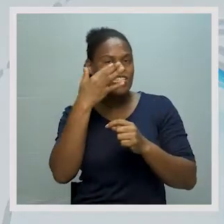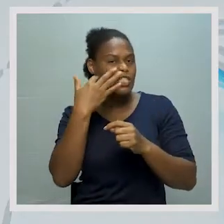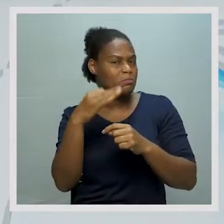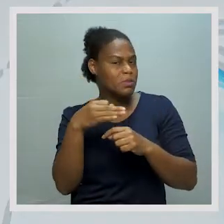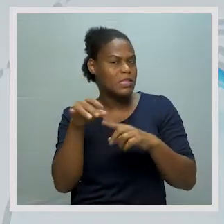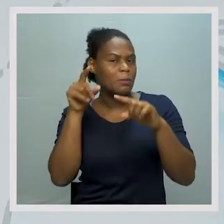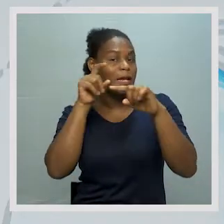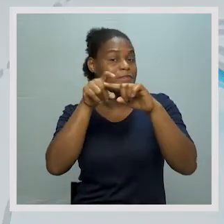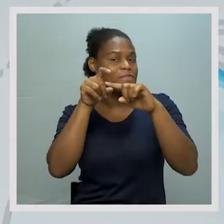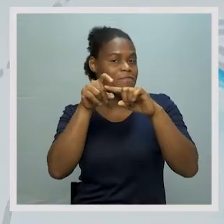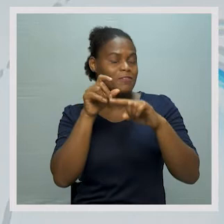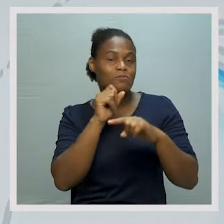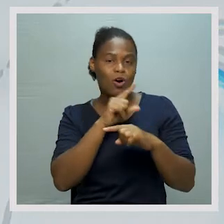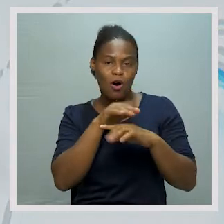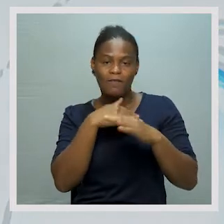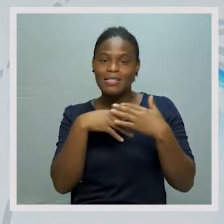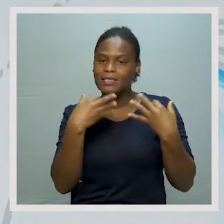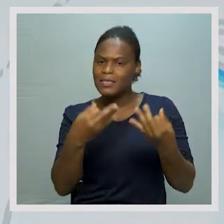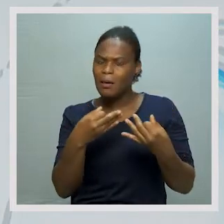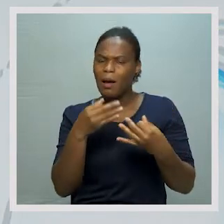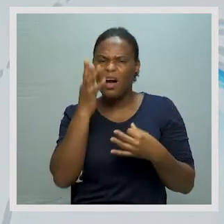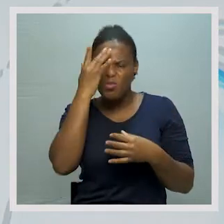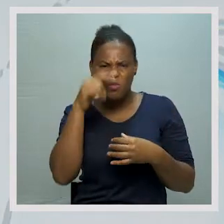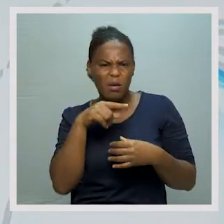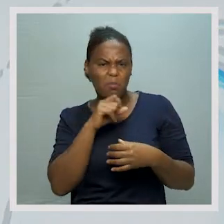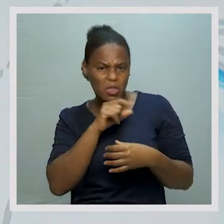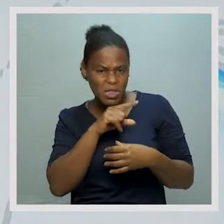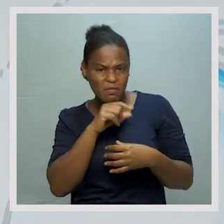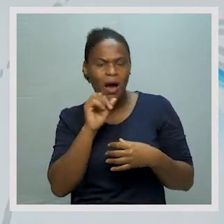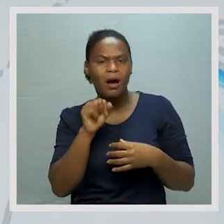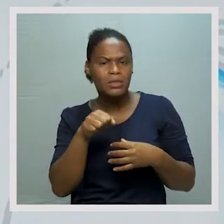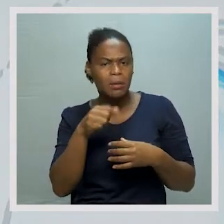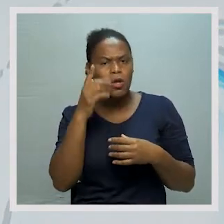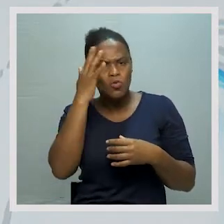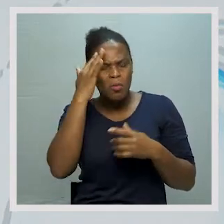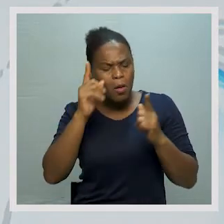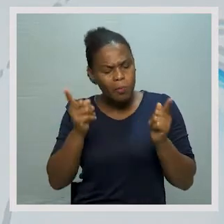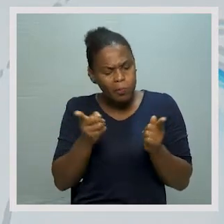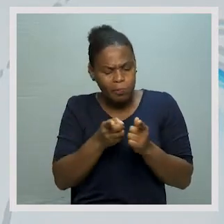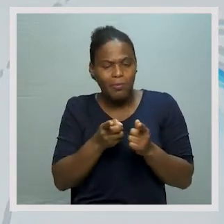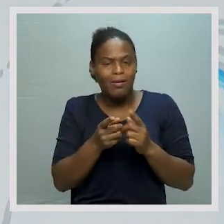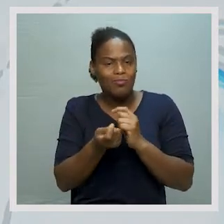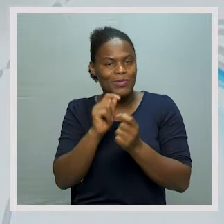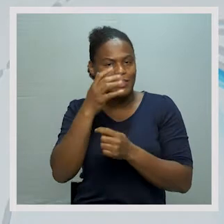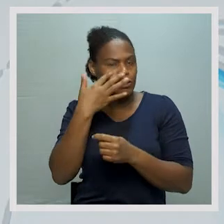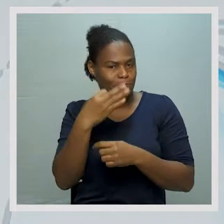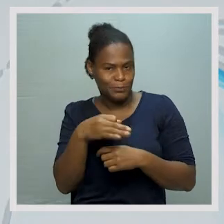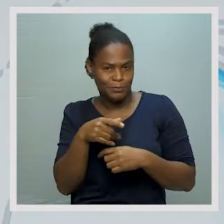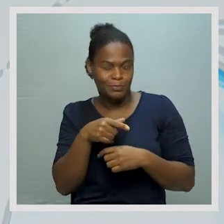simplificá-la. Não é verdade? Sempre que é possível, devem simplificar o resultado.